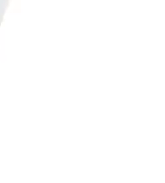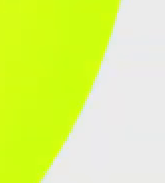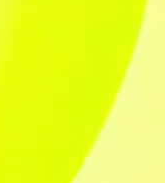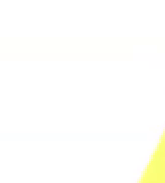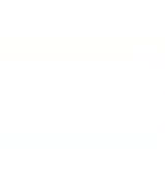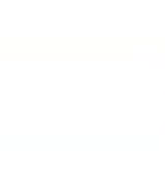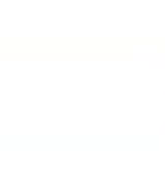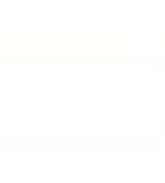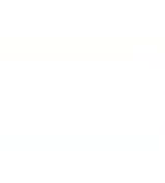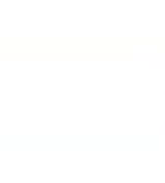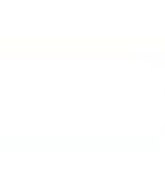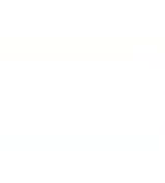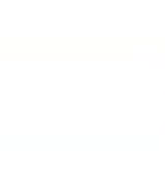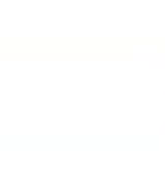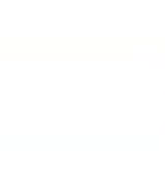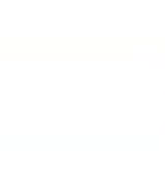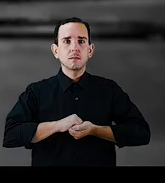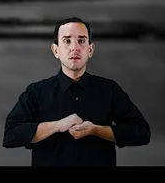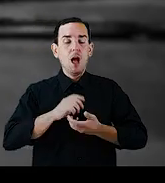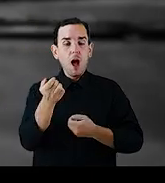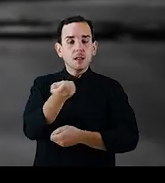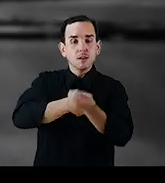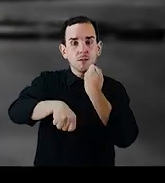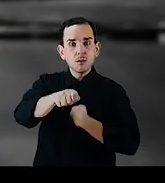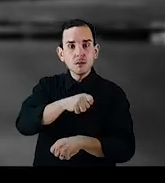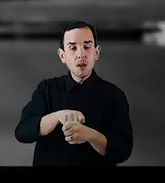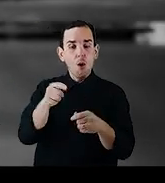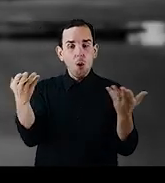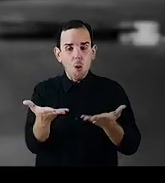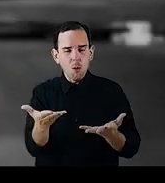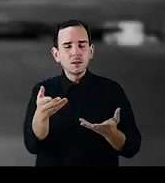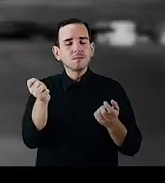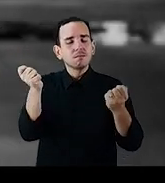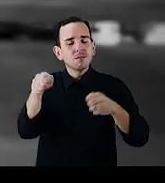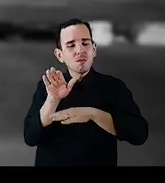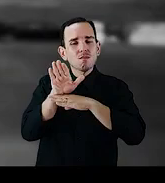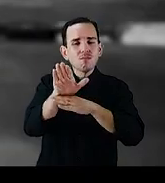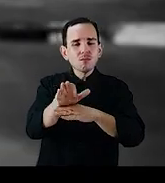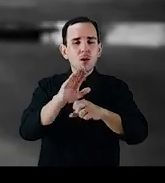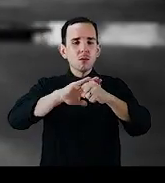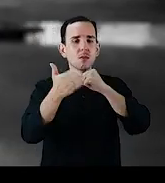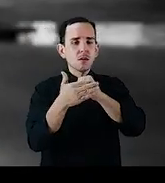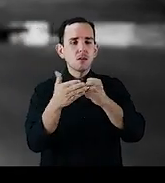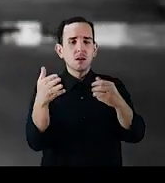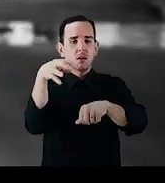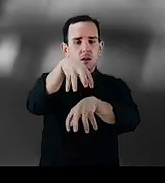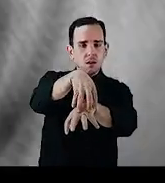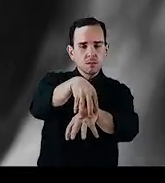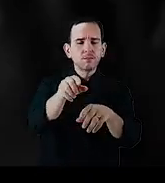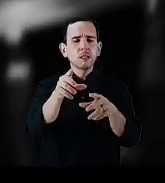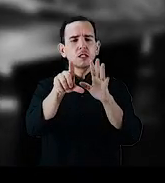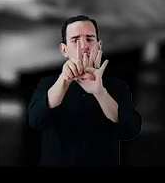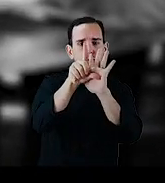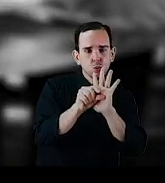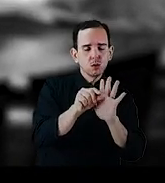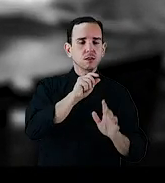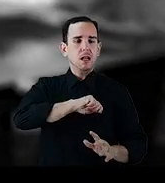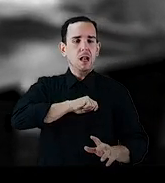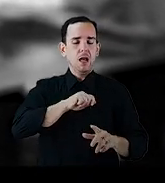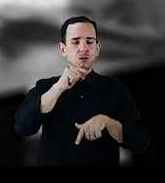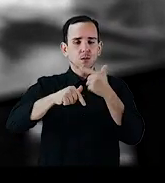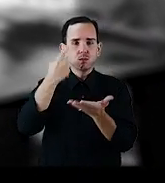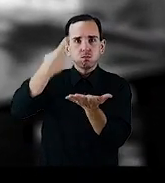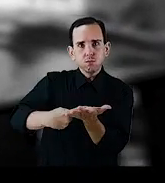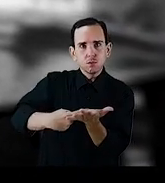Vote certo, vote 12. A administração atual privilegiou os bairros centrais, diminuiu o salário